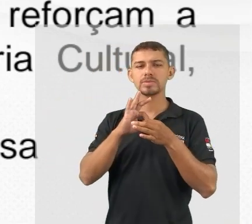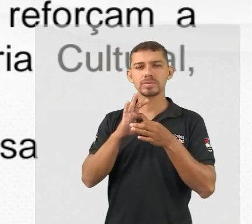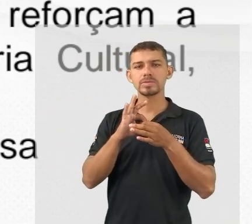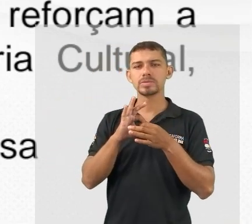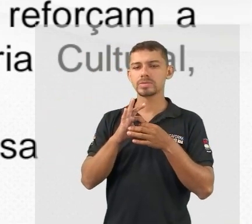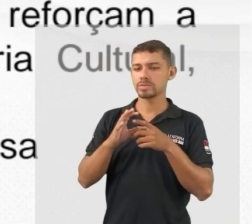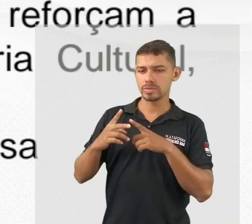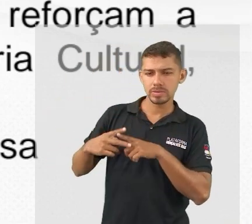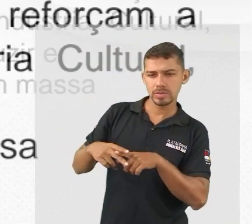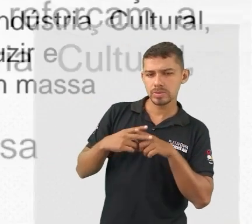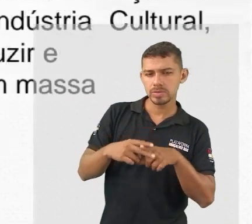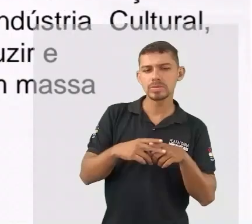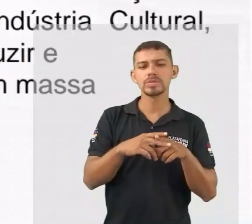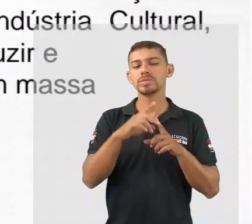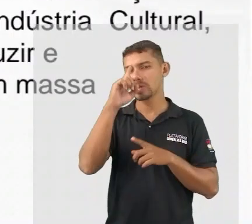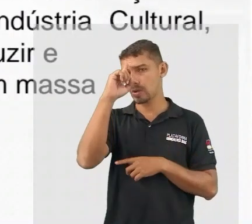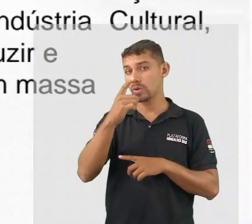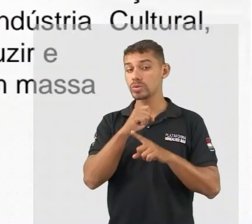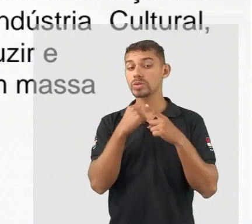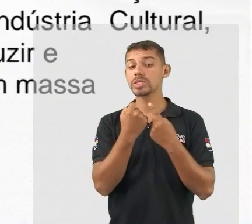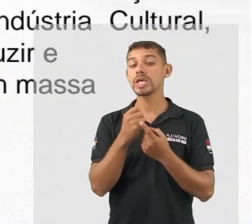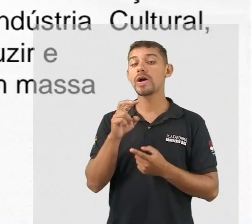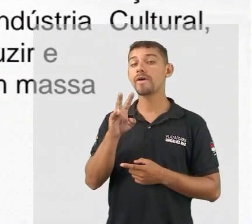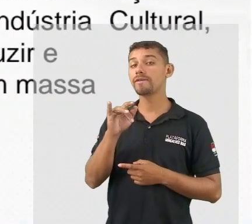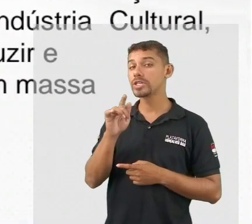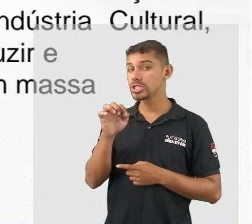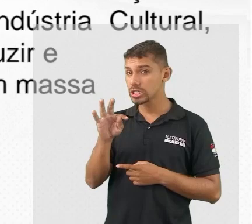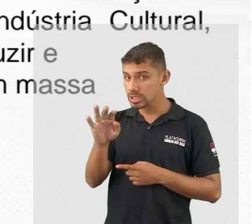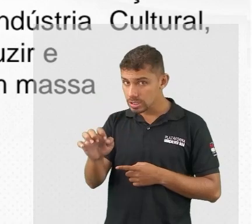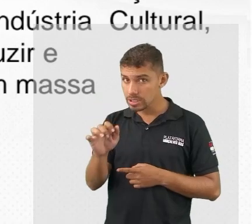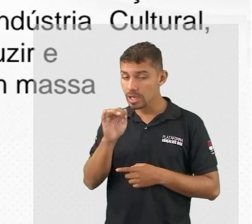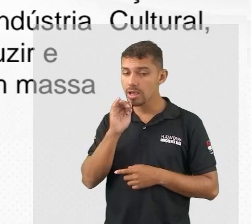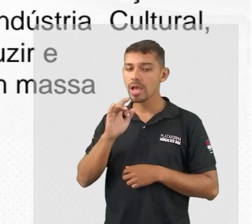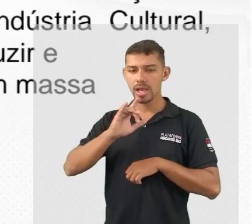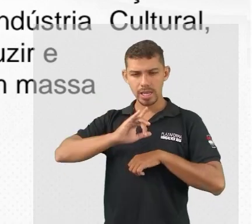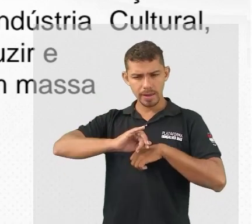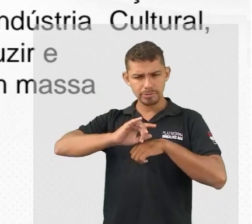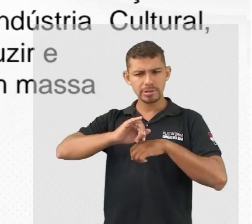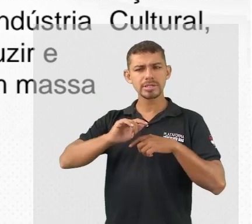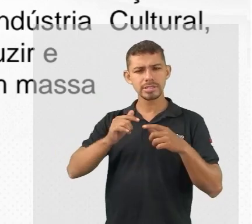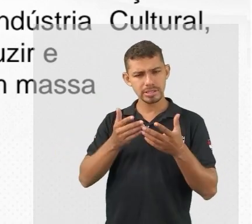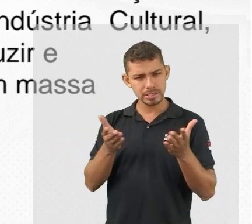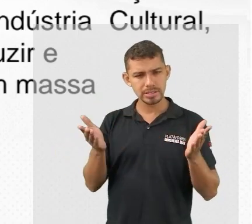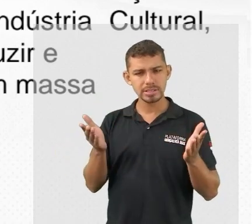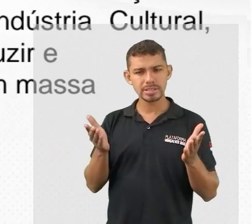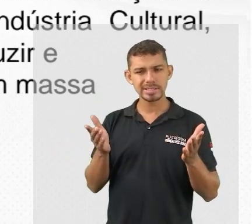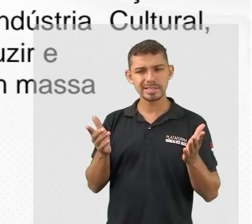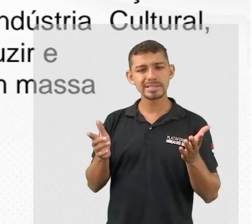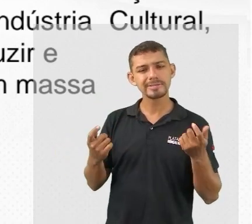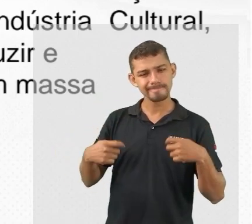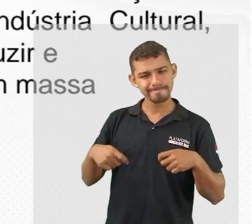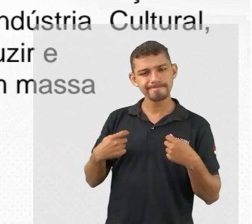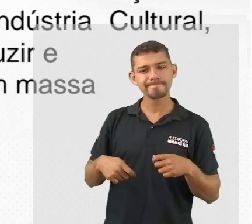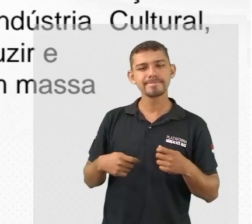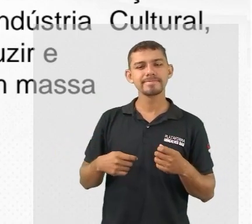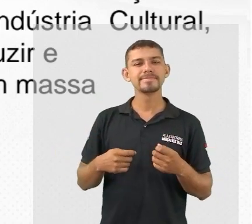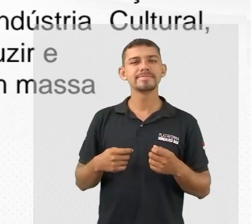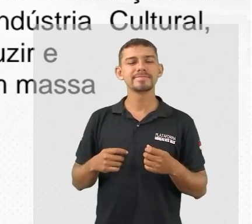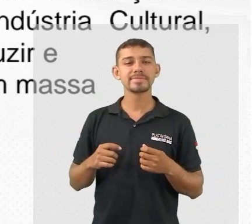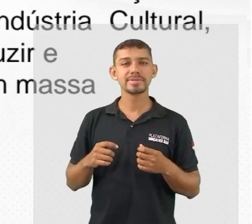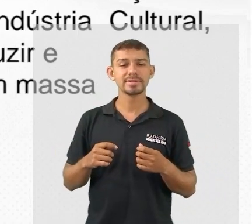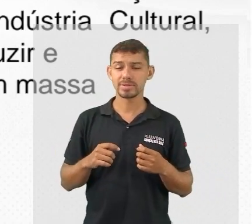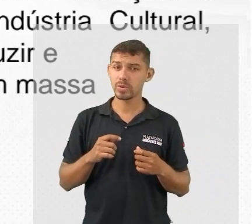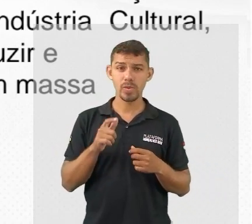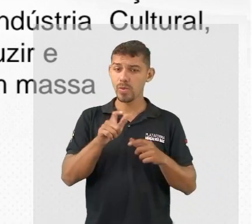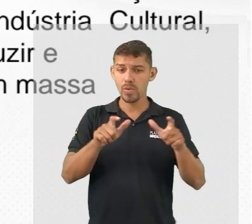social vigente. Que ordem social vigente é essa, professor? A ordem capitalista, que determina que